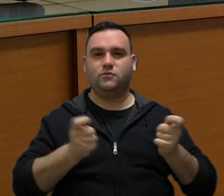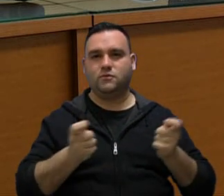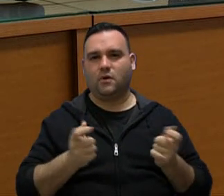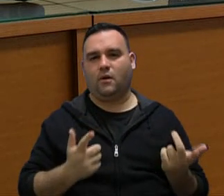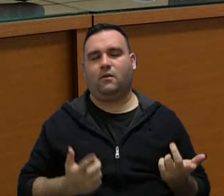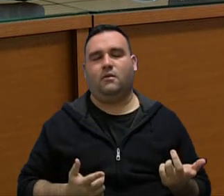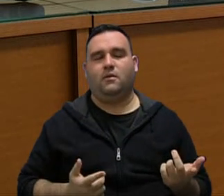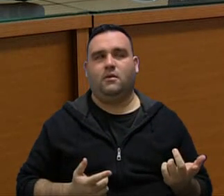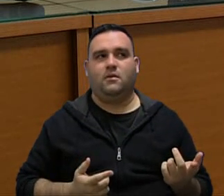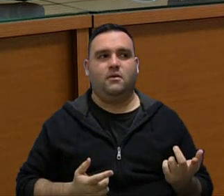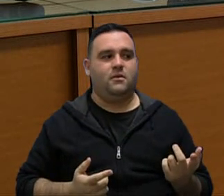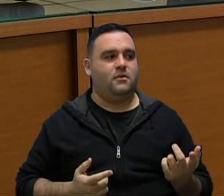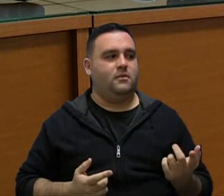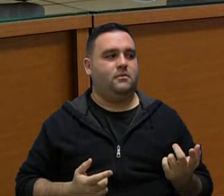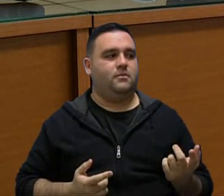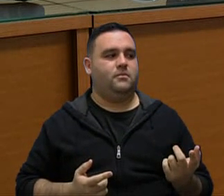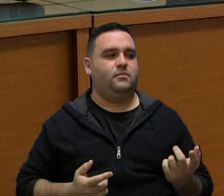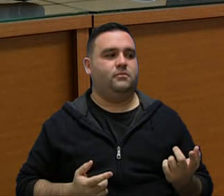porque